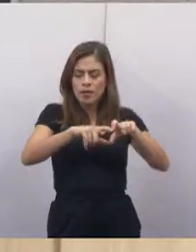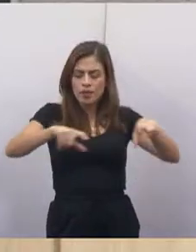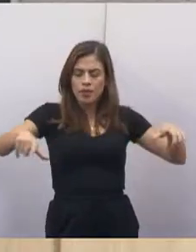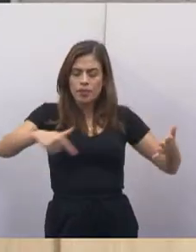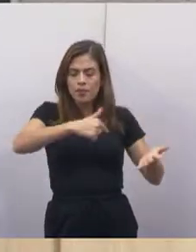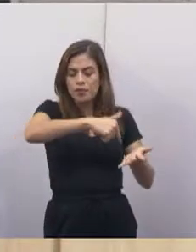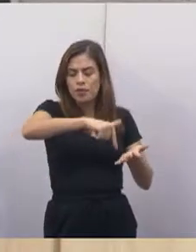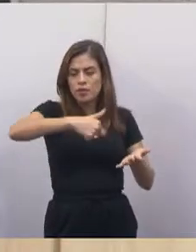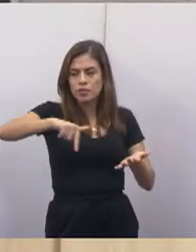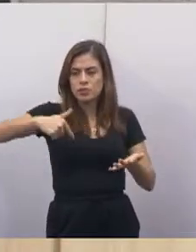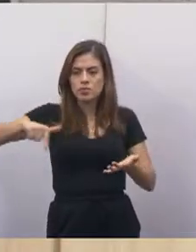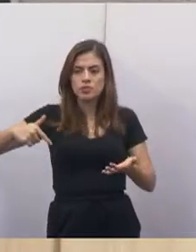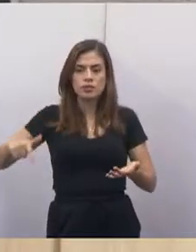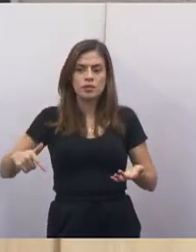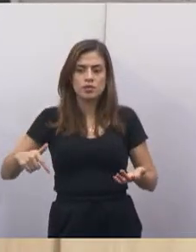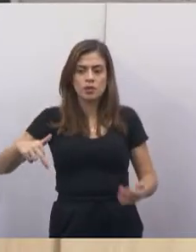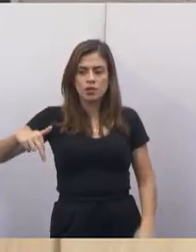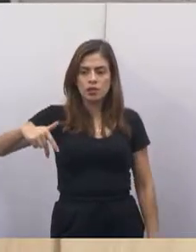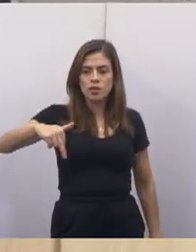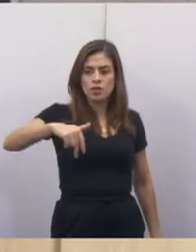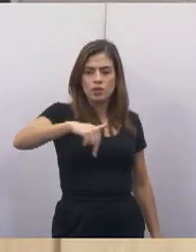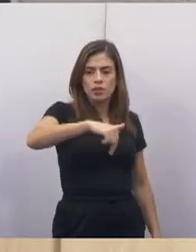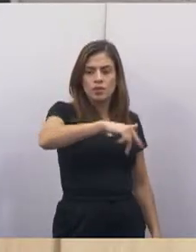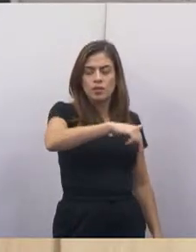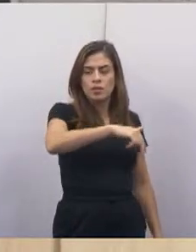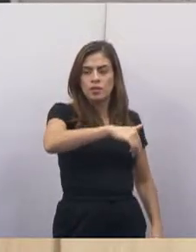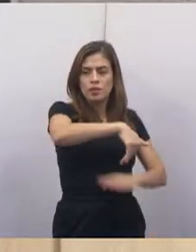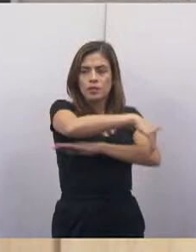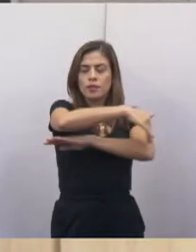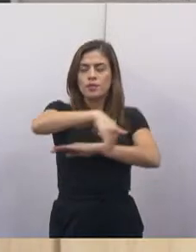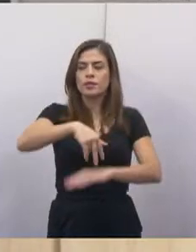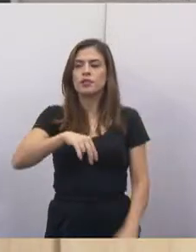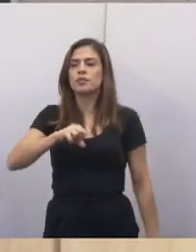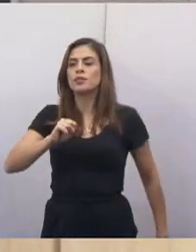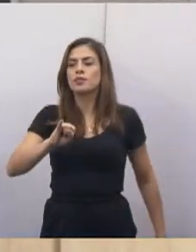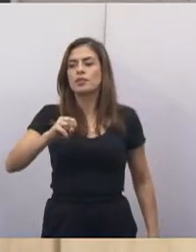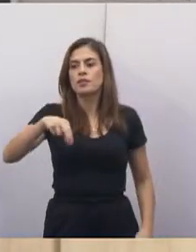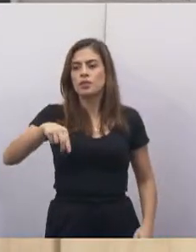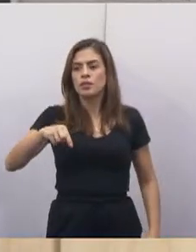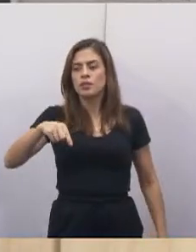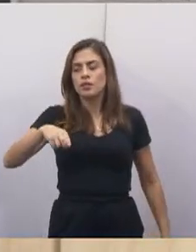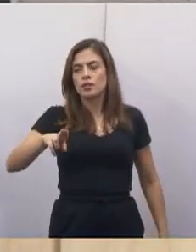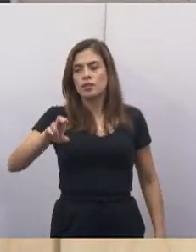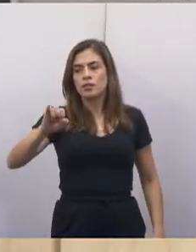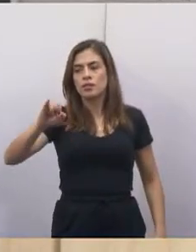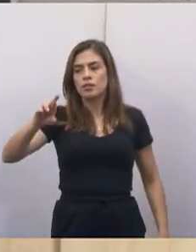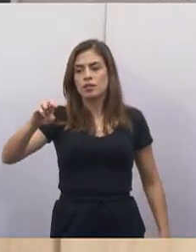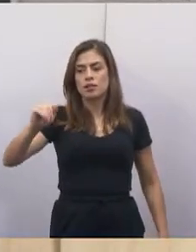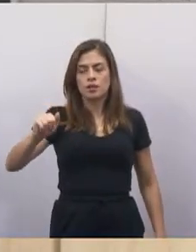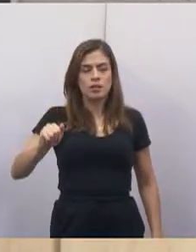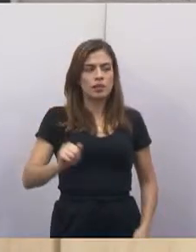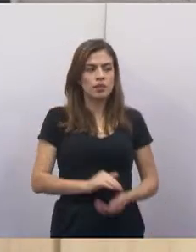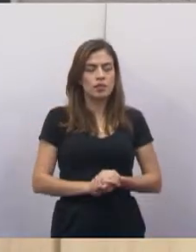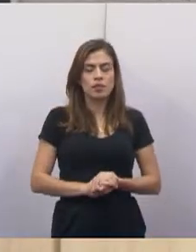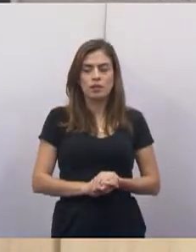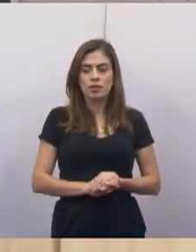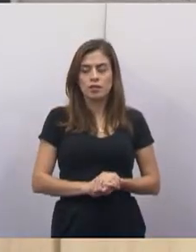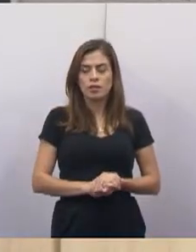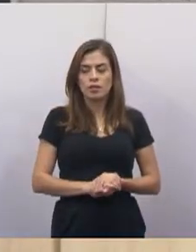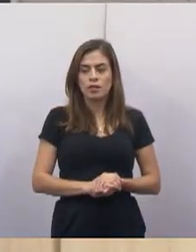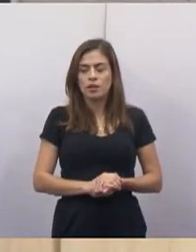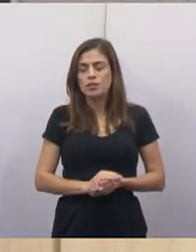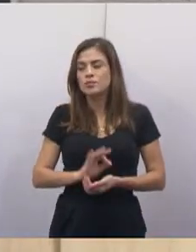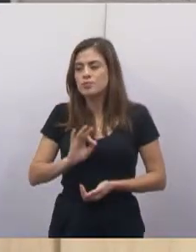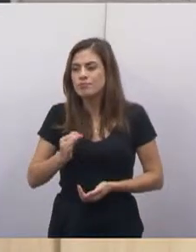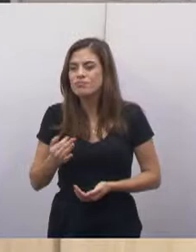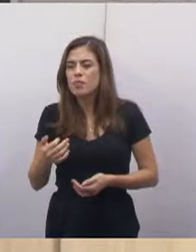Siqueira Campos, em frente ao número 297 no centro. Sendo que a maior quantidade recebidas